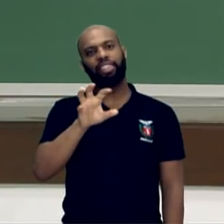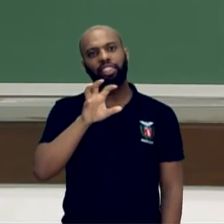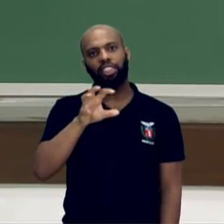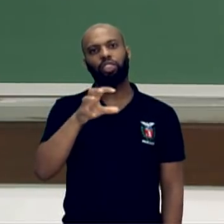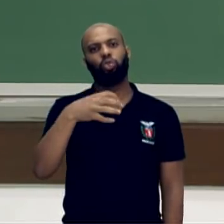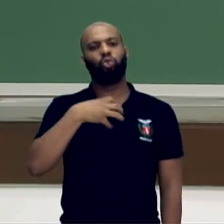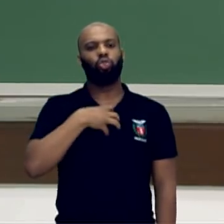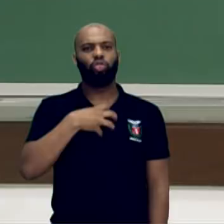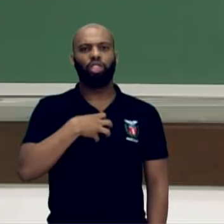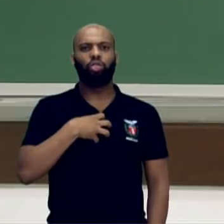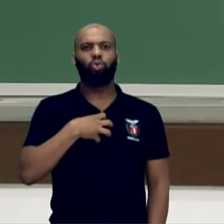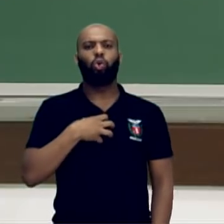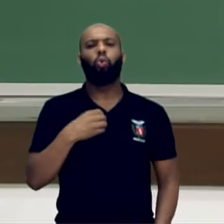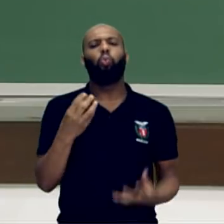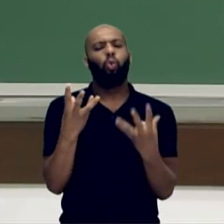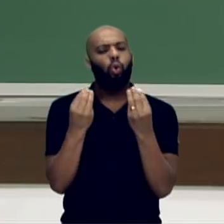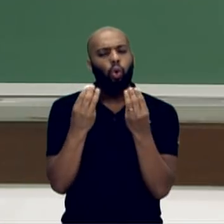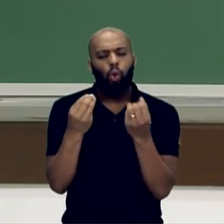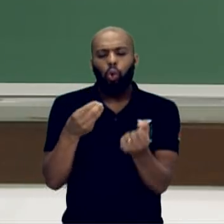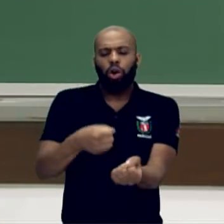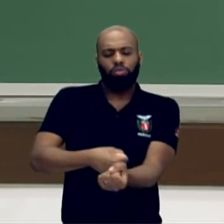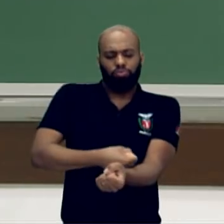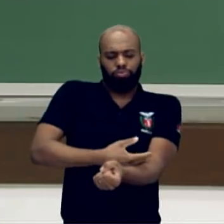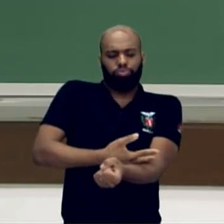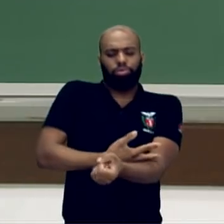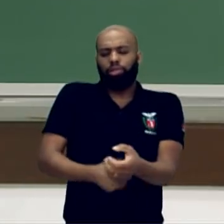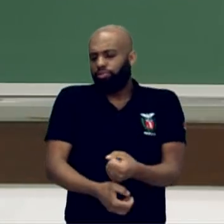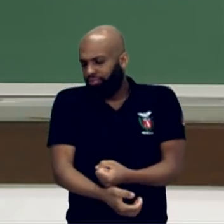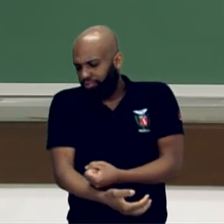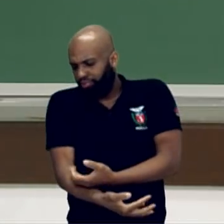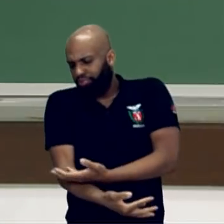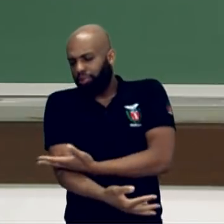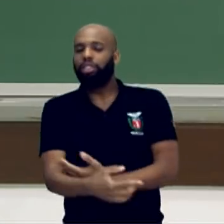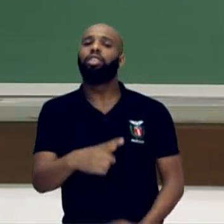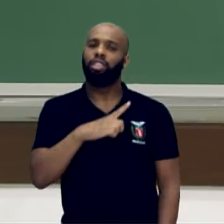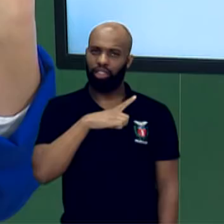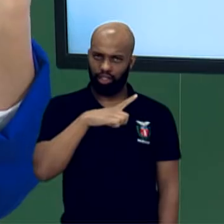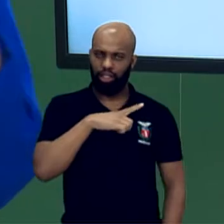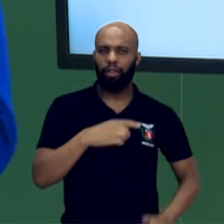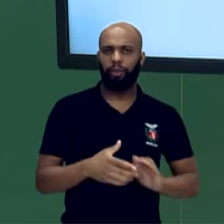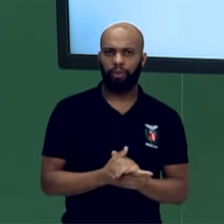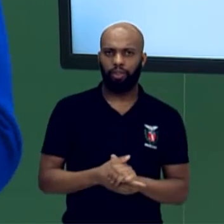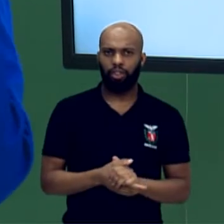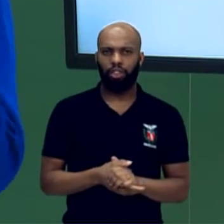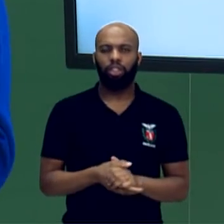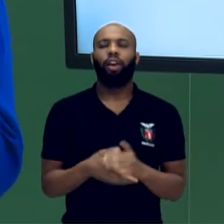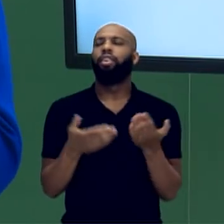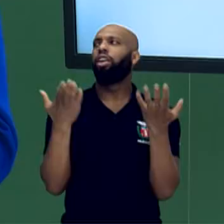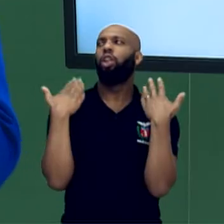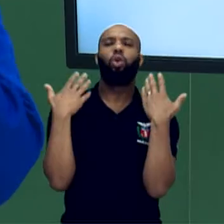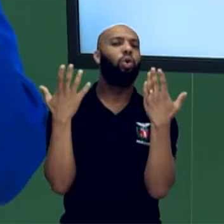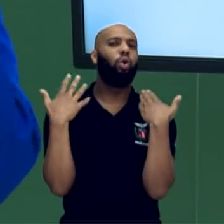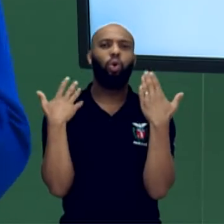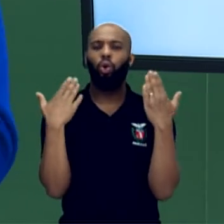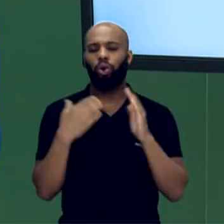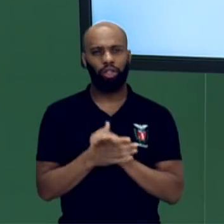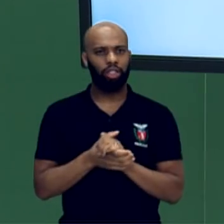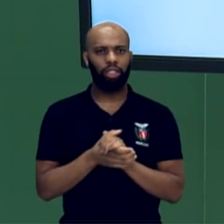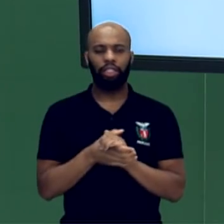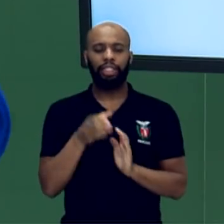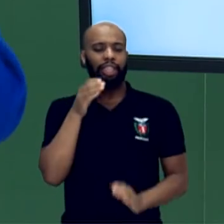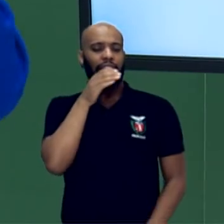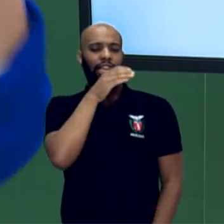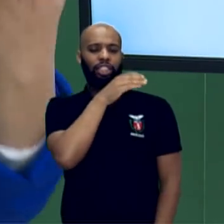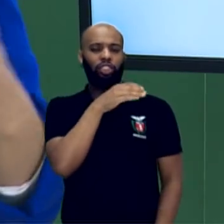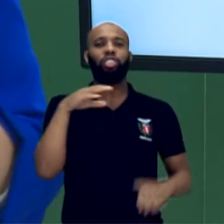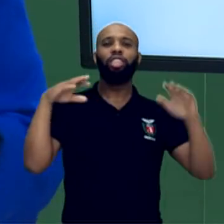esse excesso de emoção, né? Esse excesso de calor, né? Um excesso